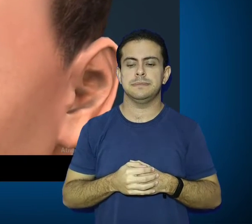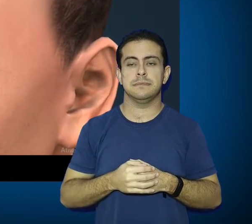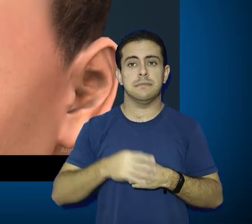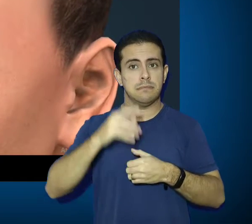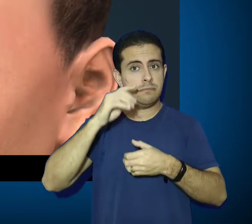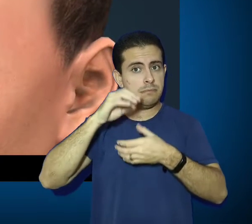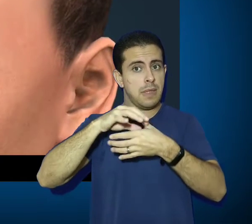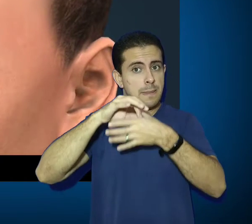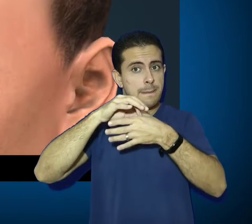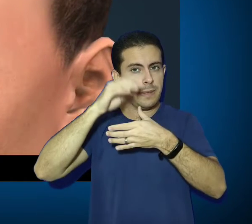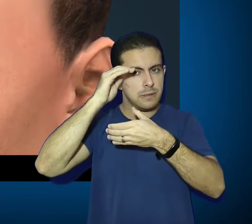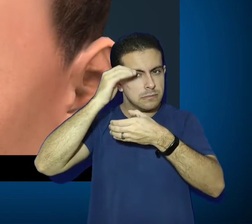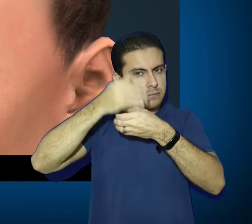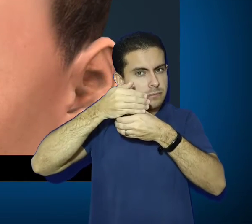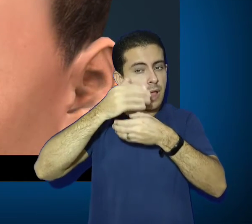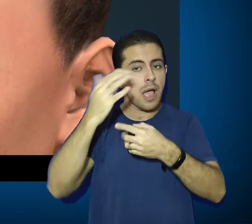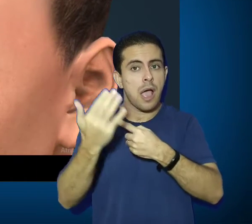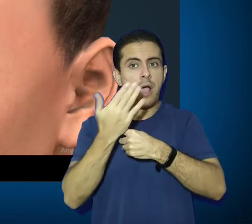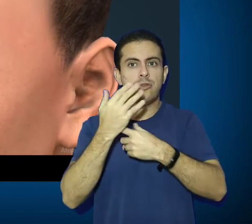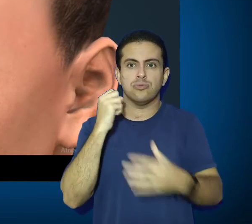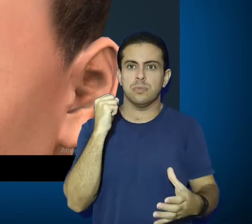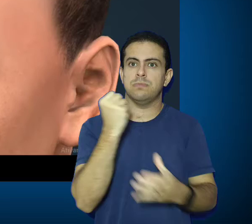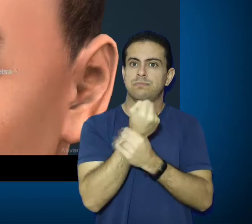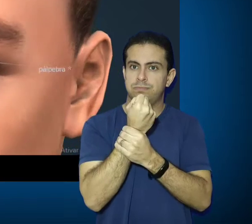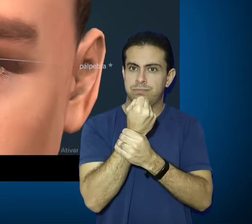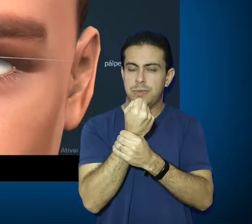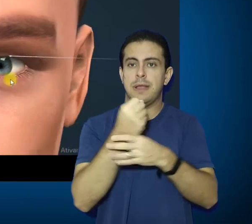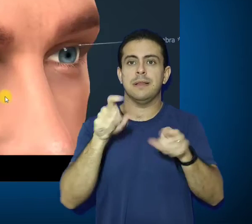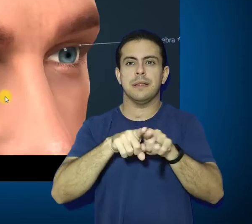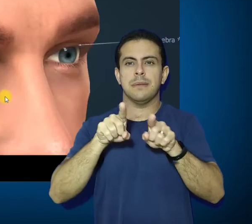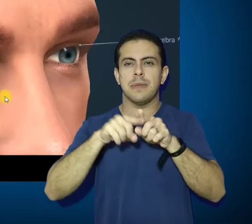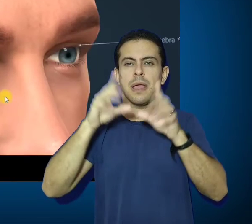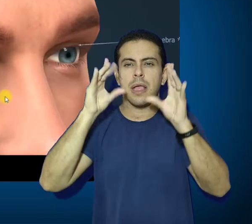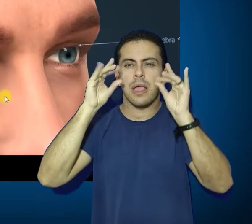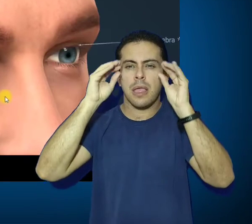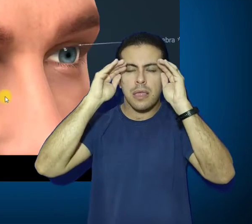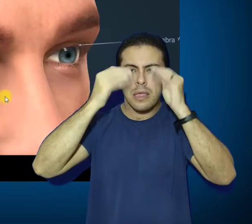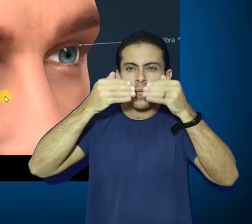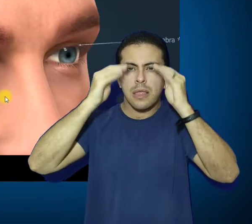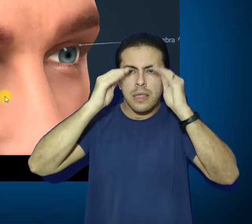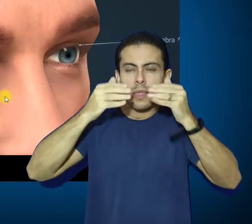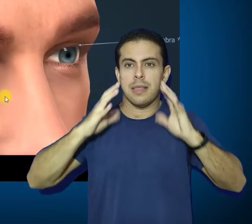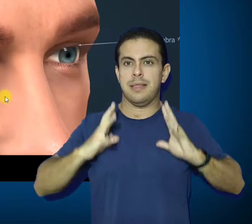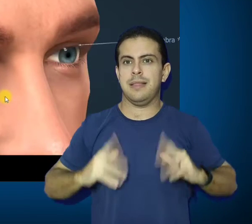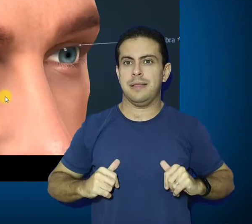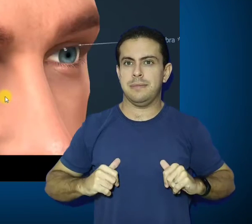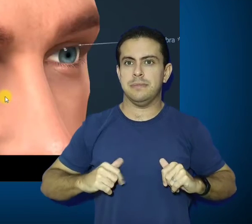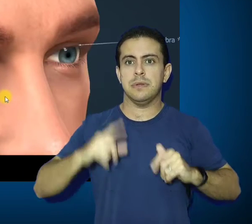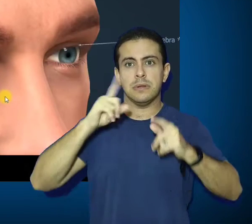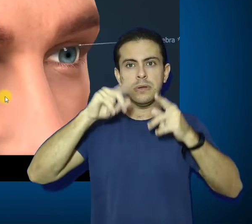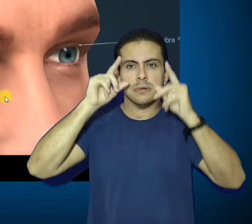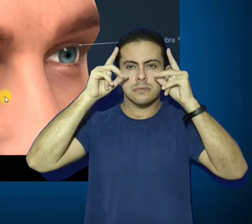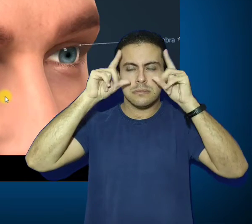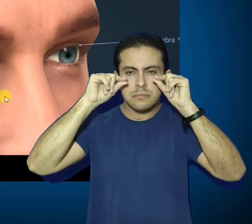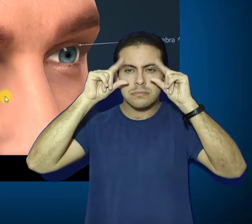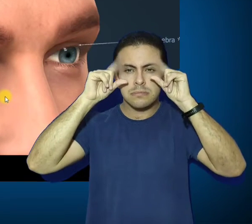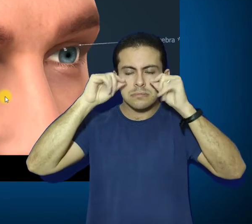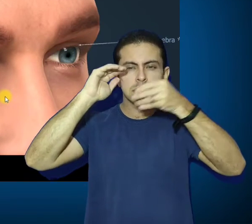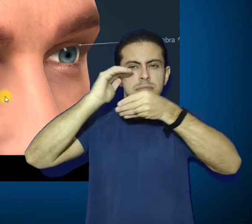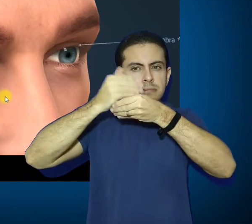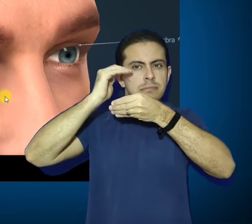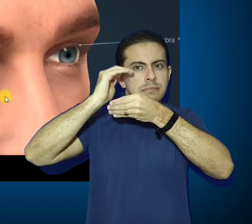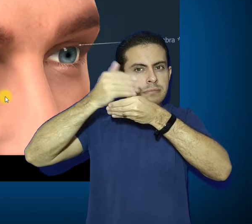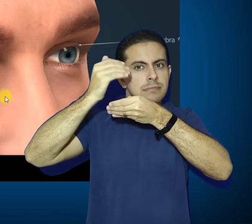Essa pele tem função protetora e de lubrificação. Ao piscar, nós distribuímos